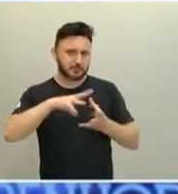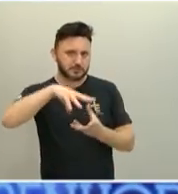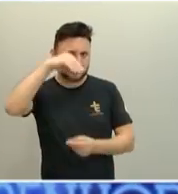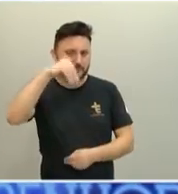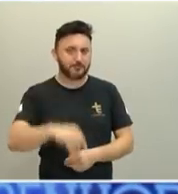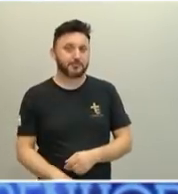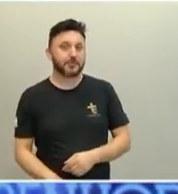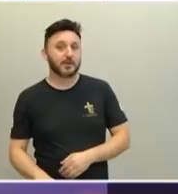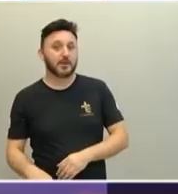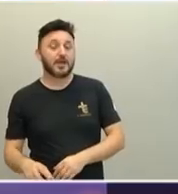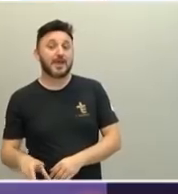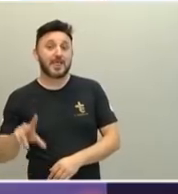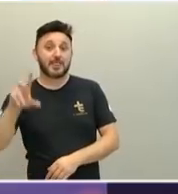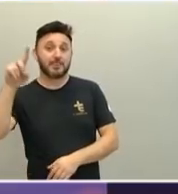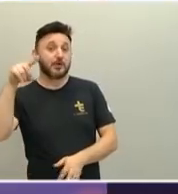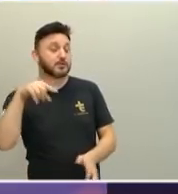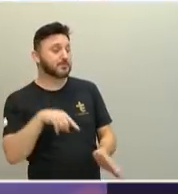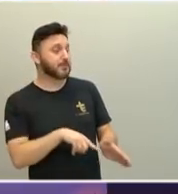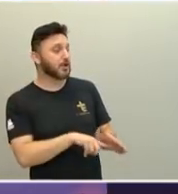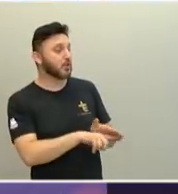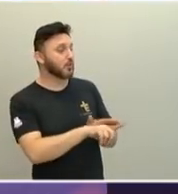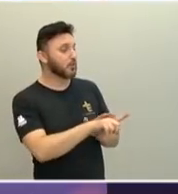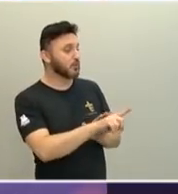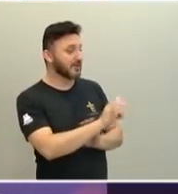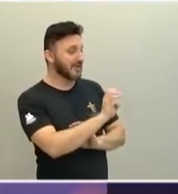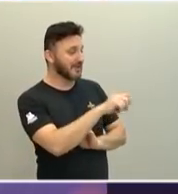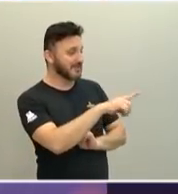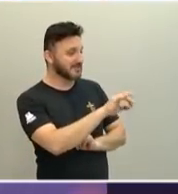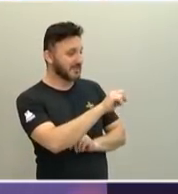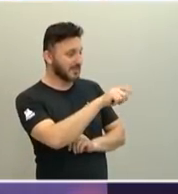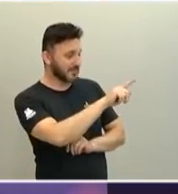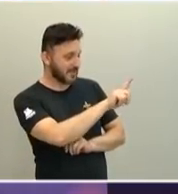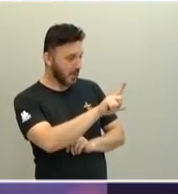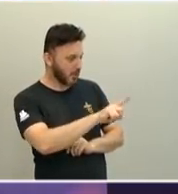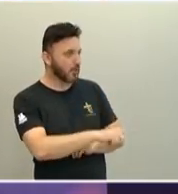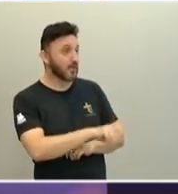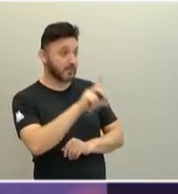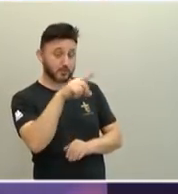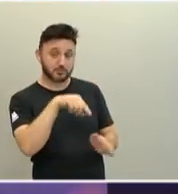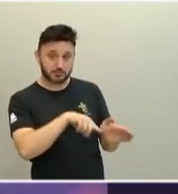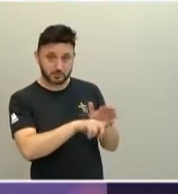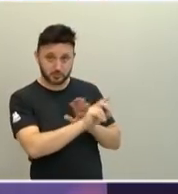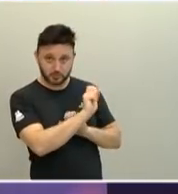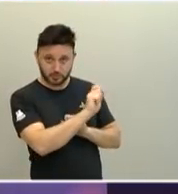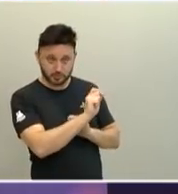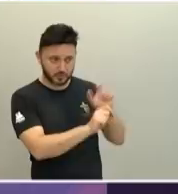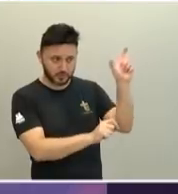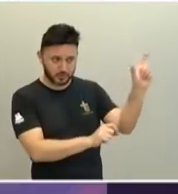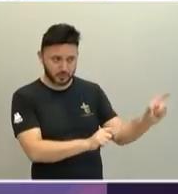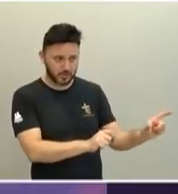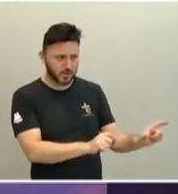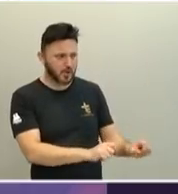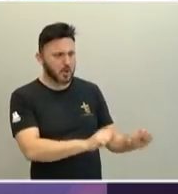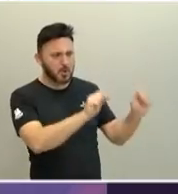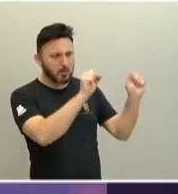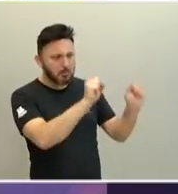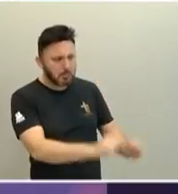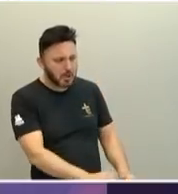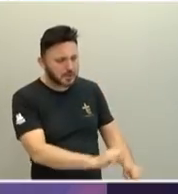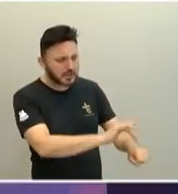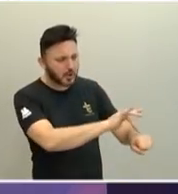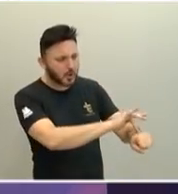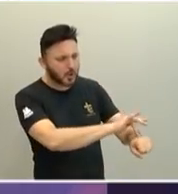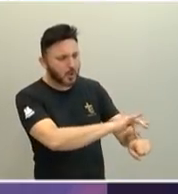para Ezequiel assim: é possível? Deus está perguntando: pode esses ossos secos voltar a